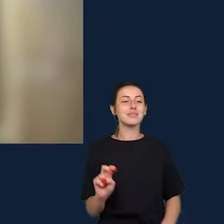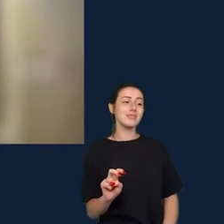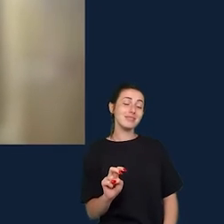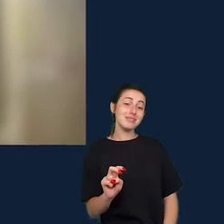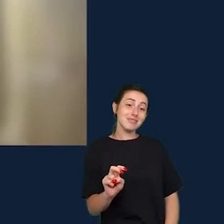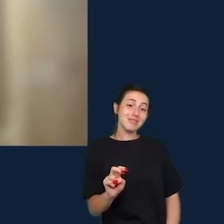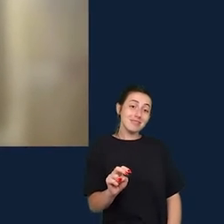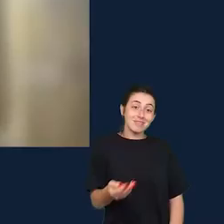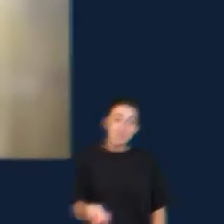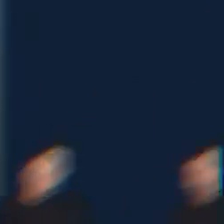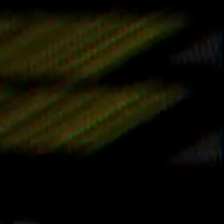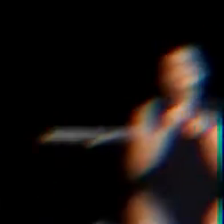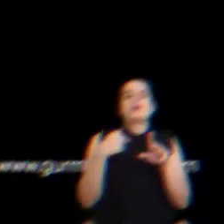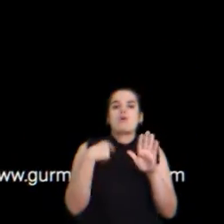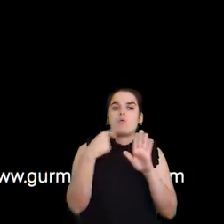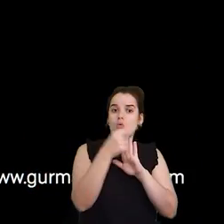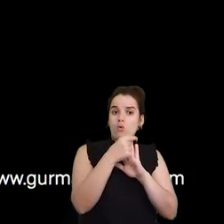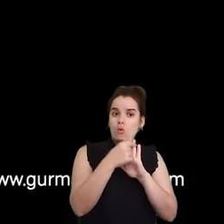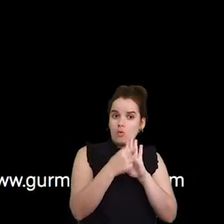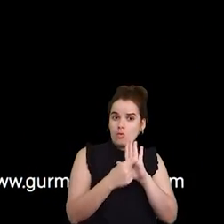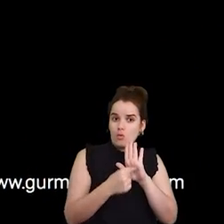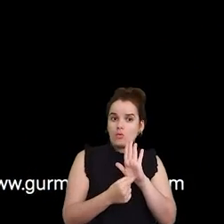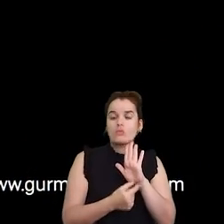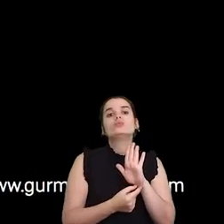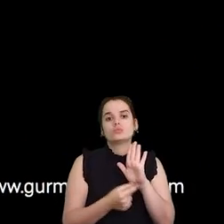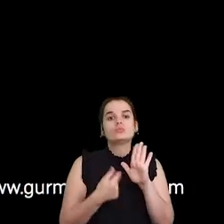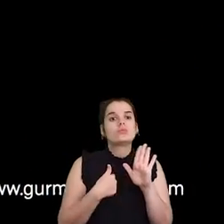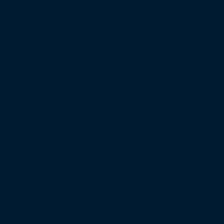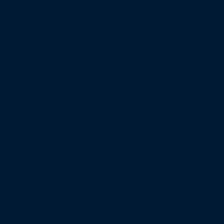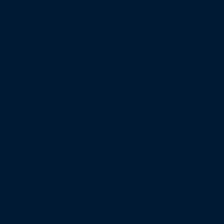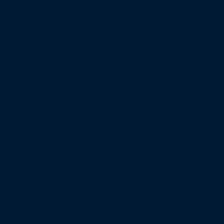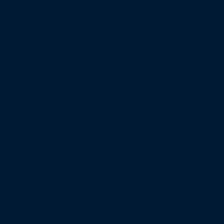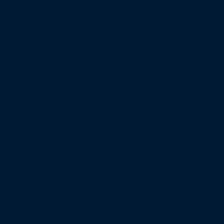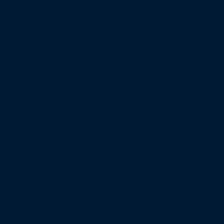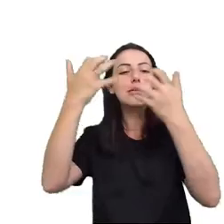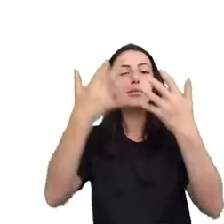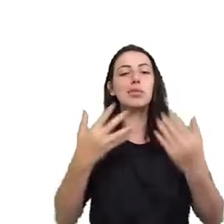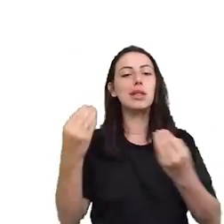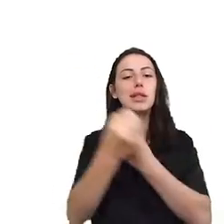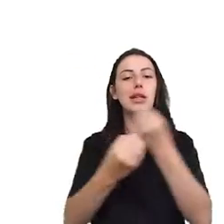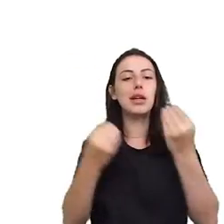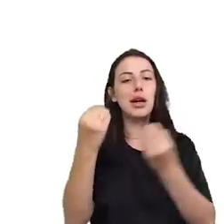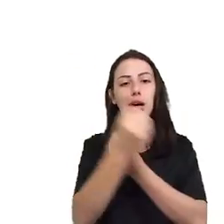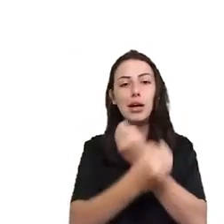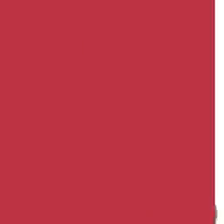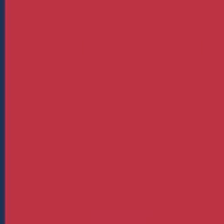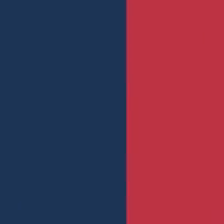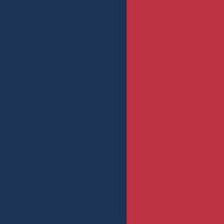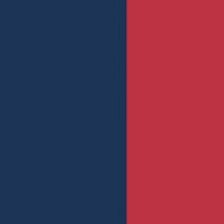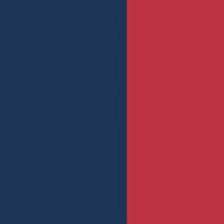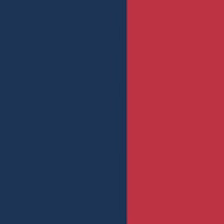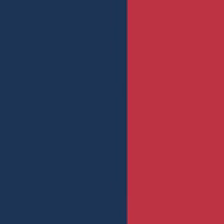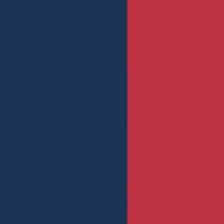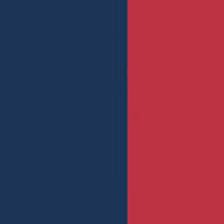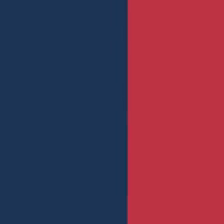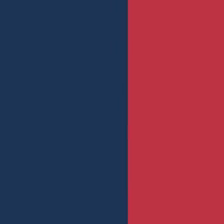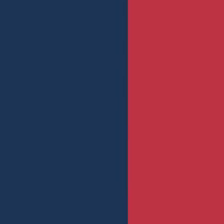Had so many questions. How can we deploy technology? Padrão de metadados. Learning in data journalism.